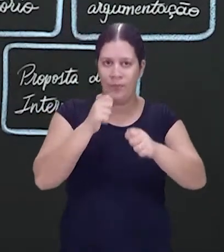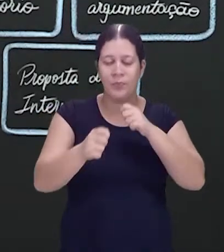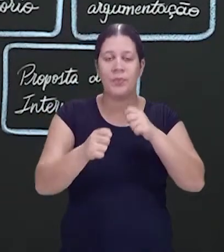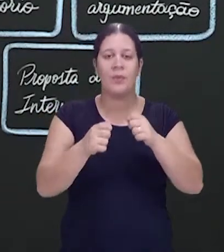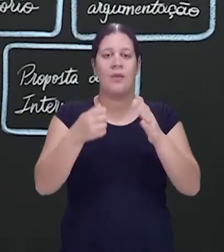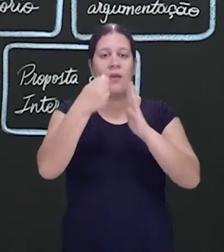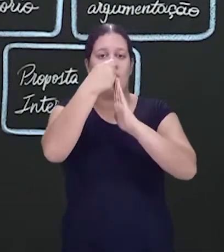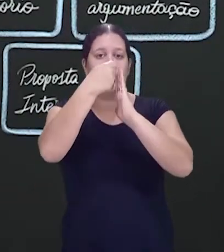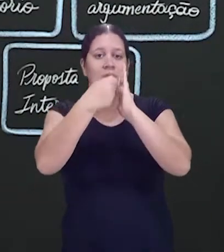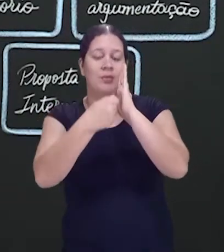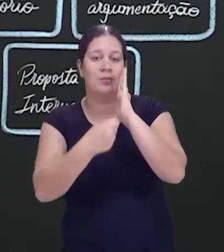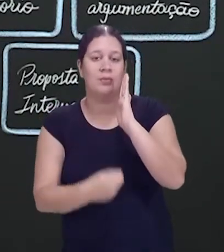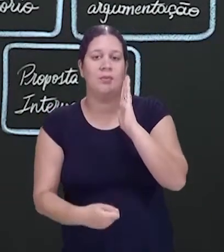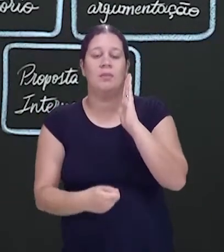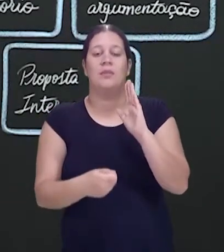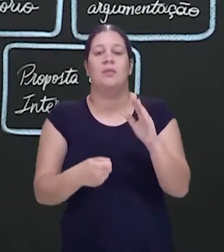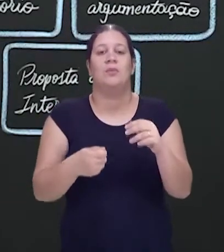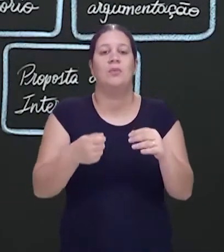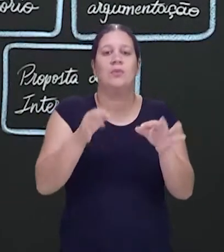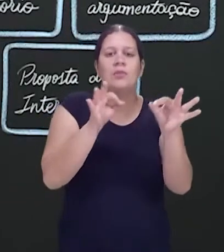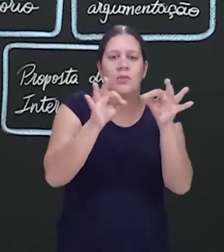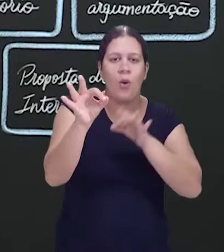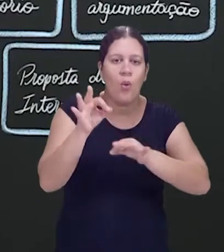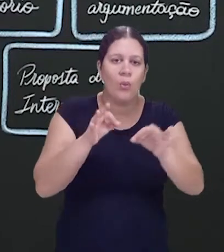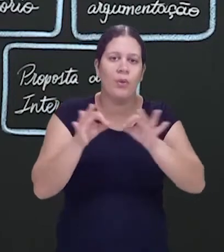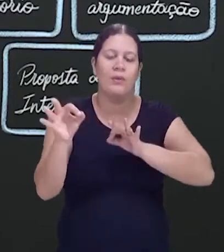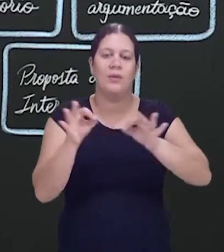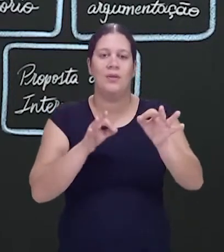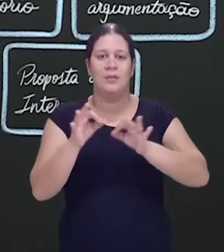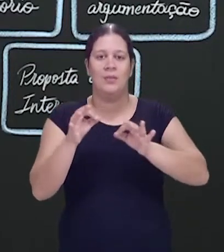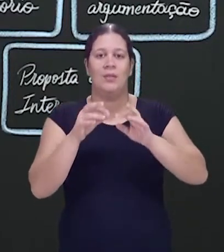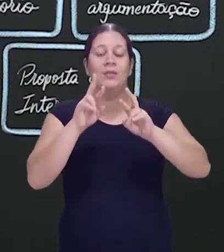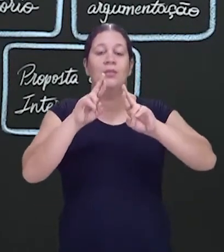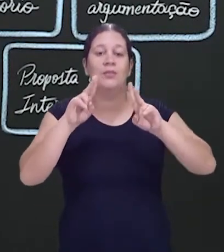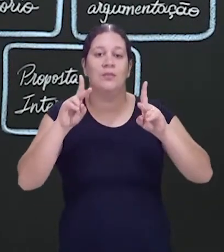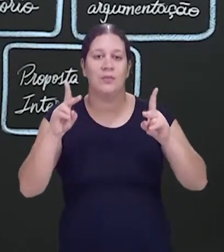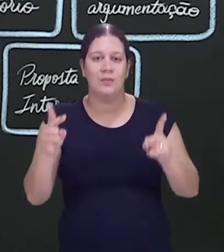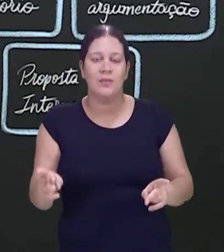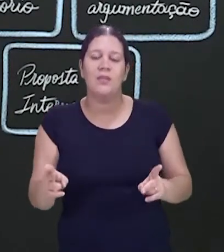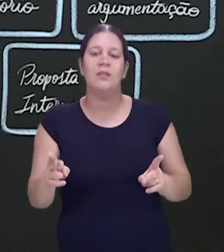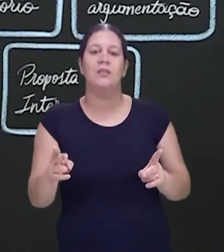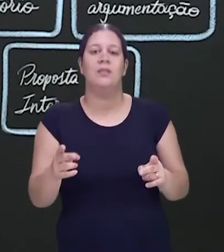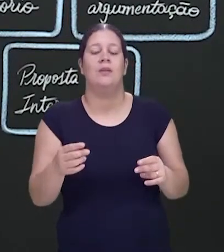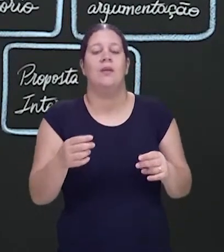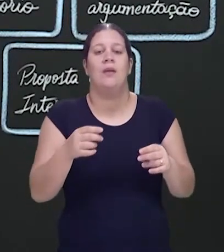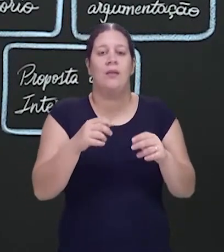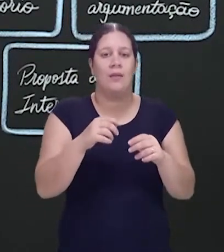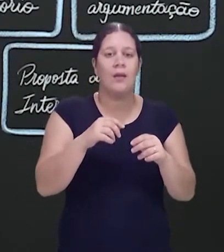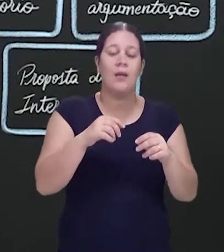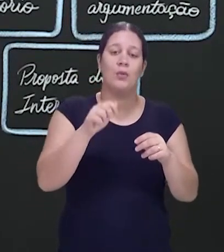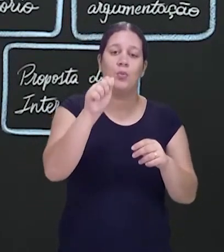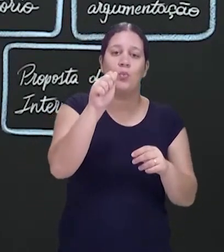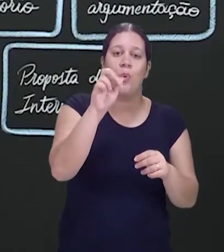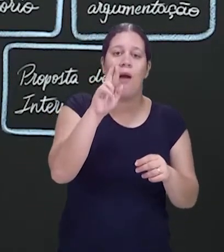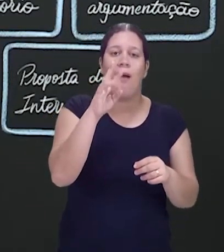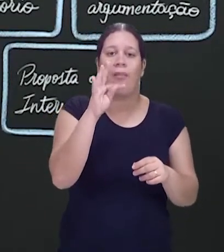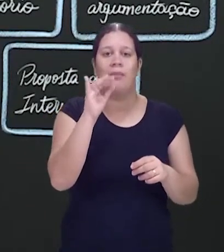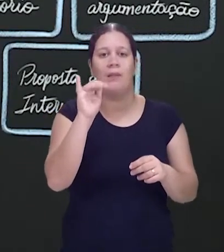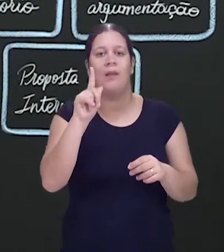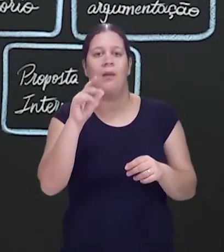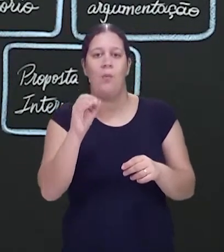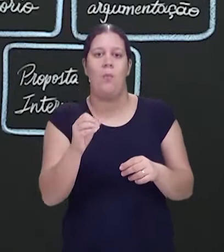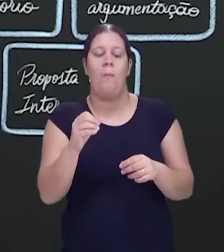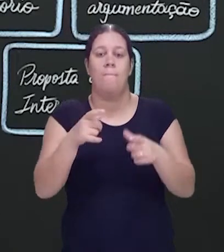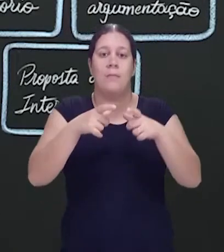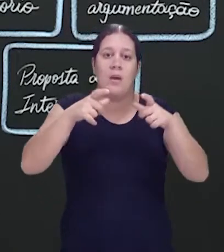argumentos. Essas redações se constroem por meio dessa estrutura. Diferente do artigo de opinião, que pode ser bem maior, que pode ser bem